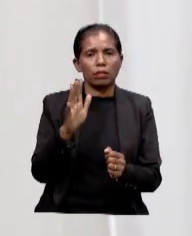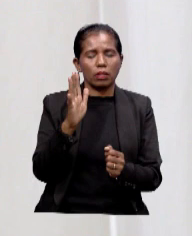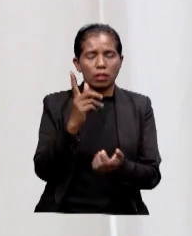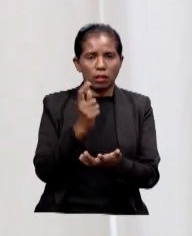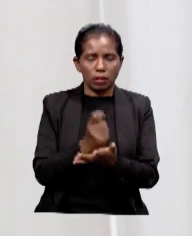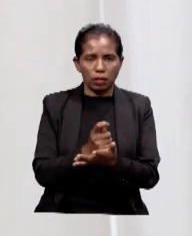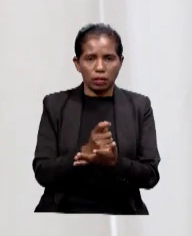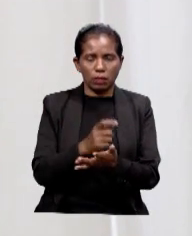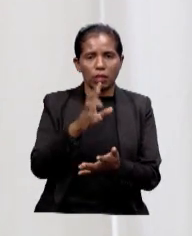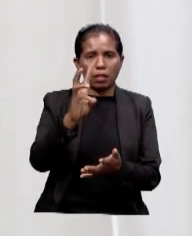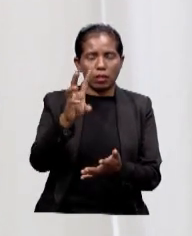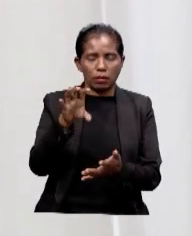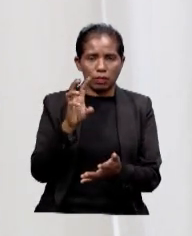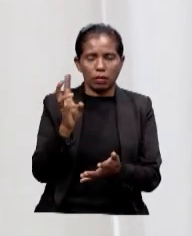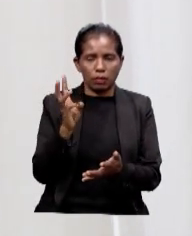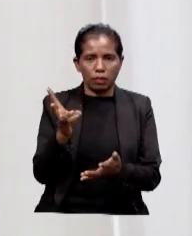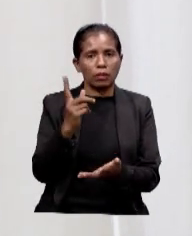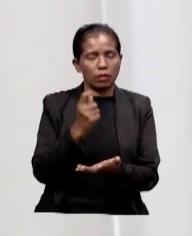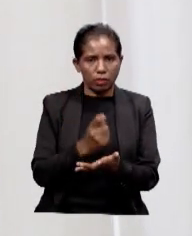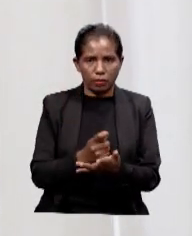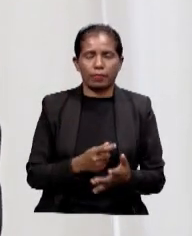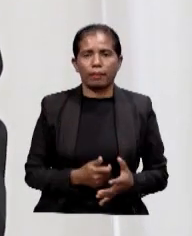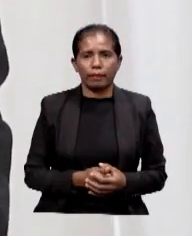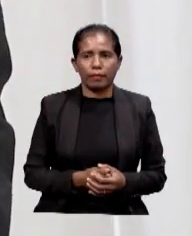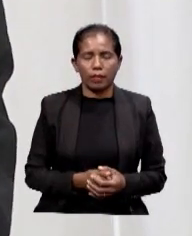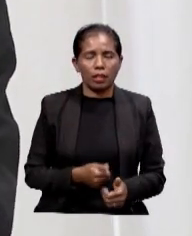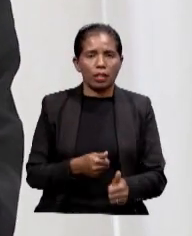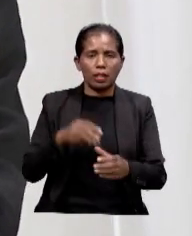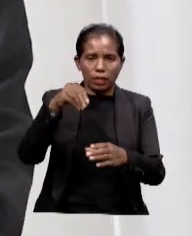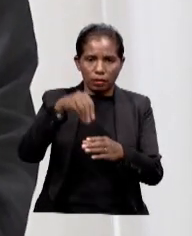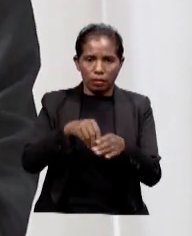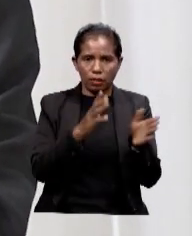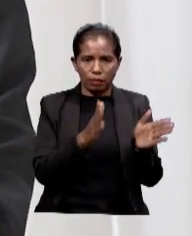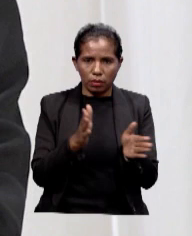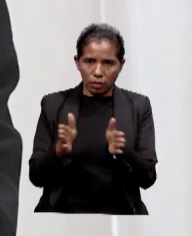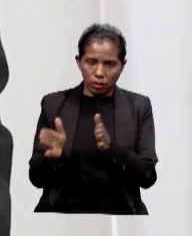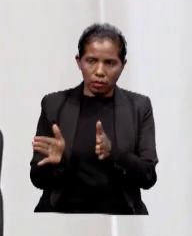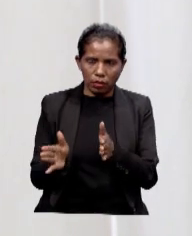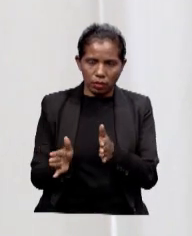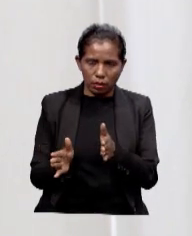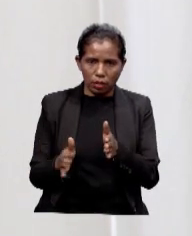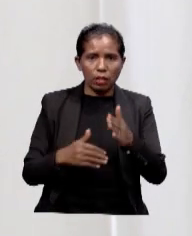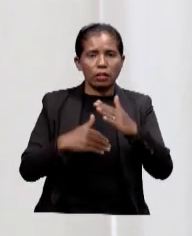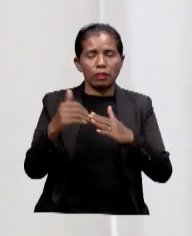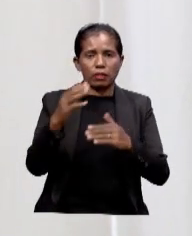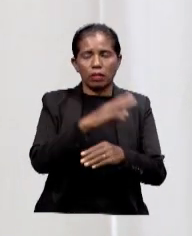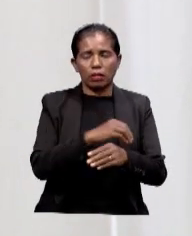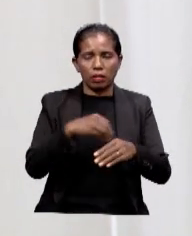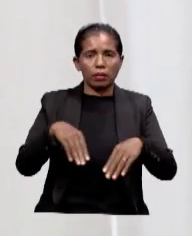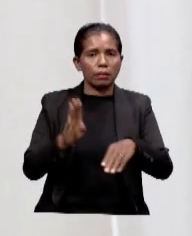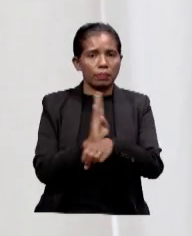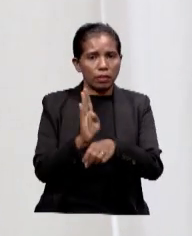575.660 dólares americanos. Coima refere e inclui processo balo, neve maca infratorcida, lá cumpre